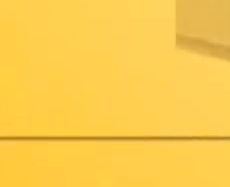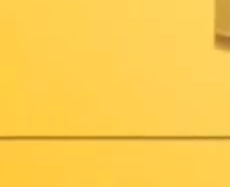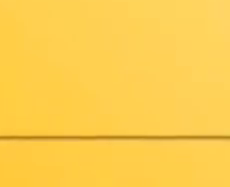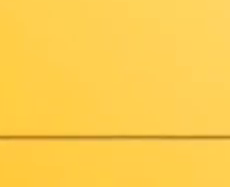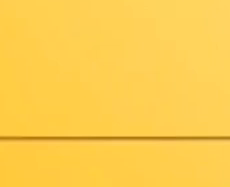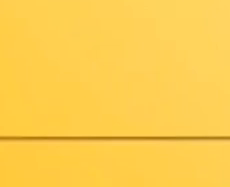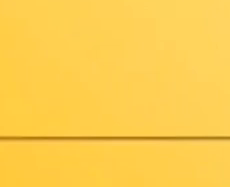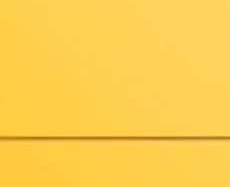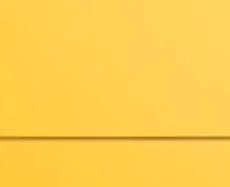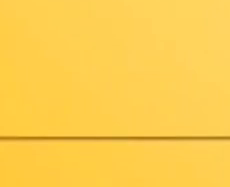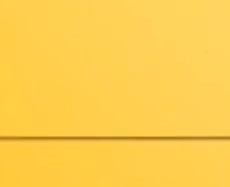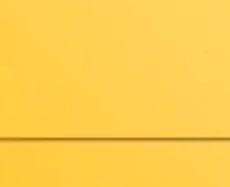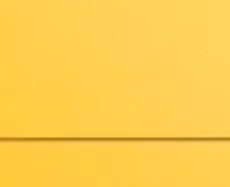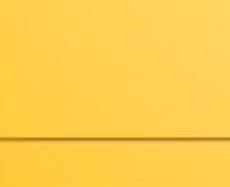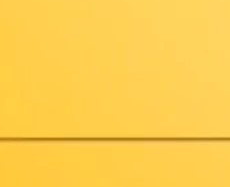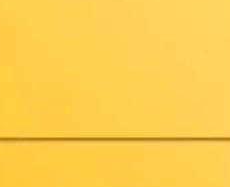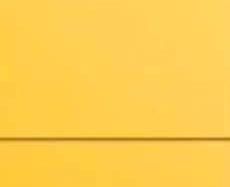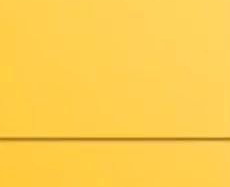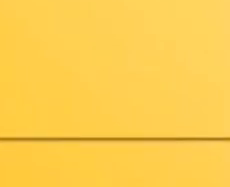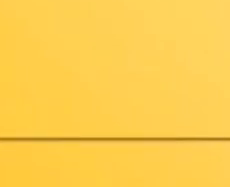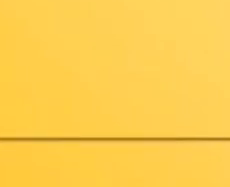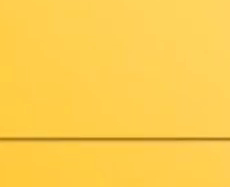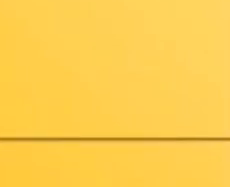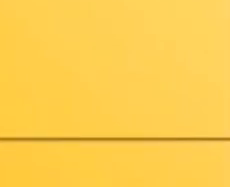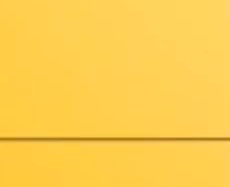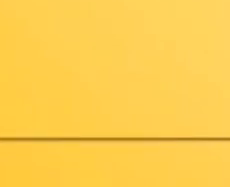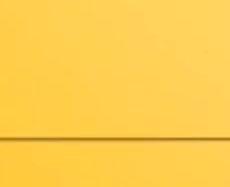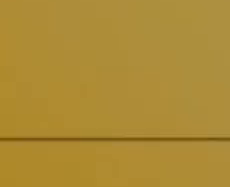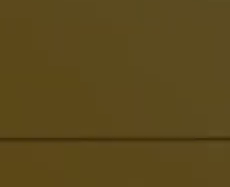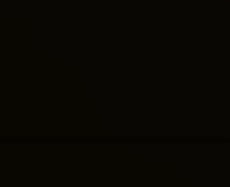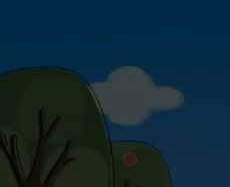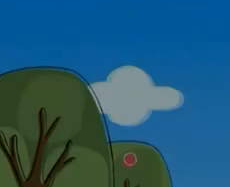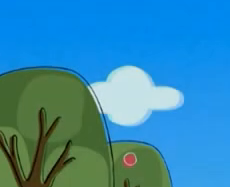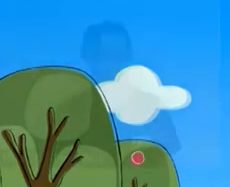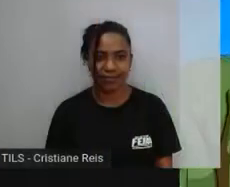skyscraper, container house.